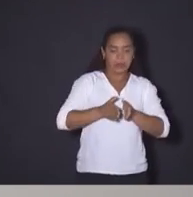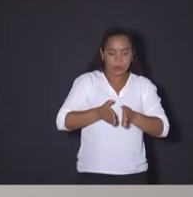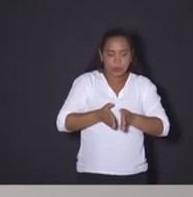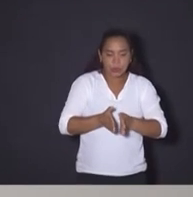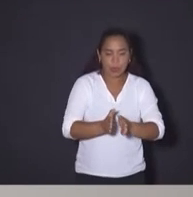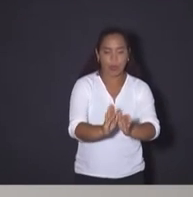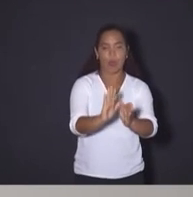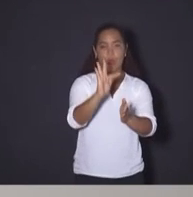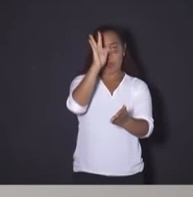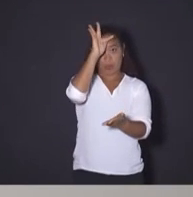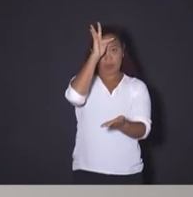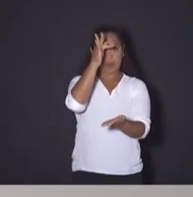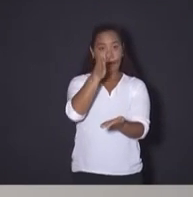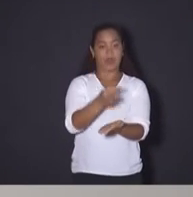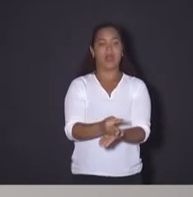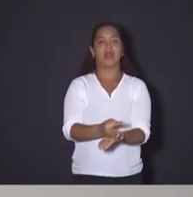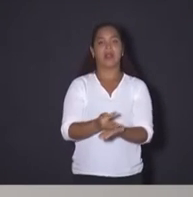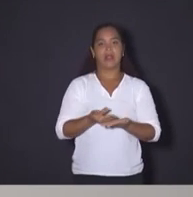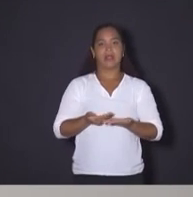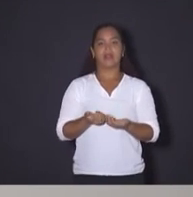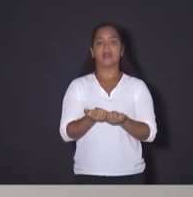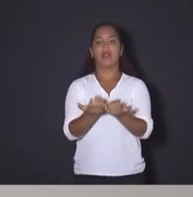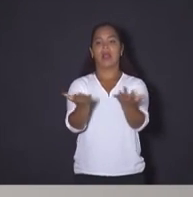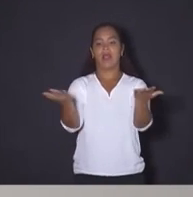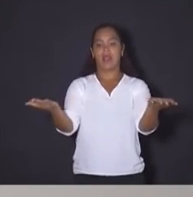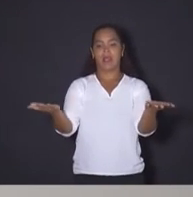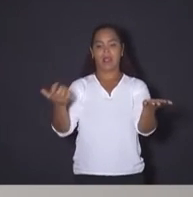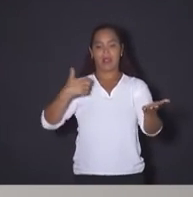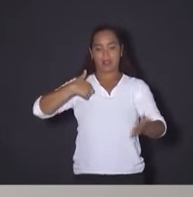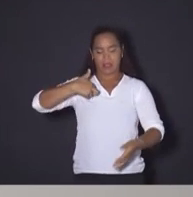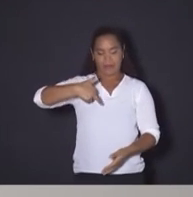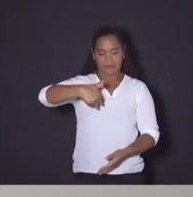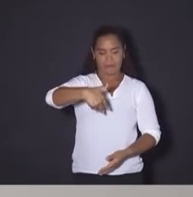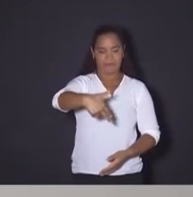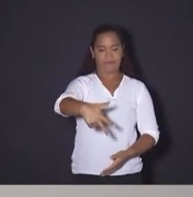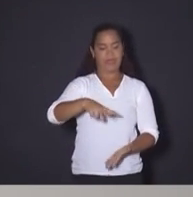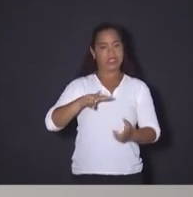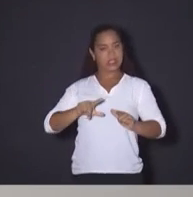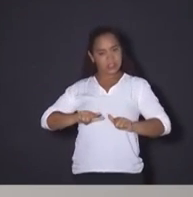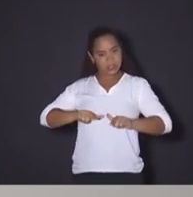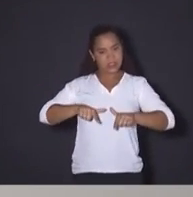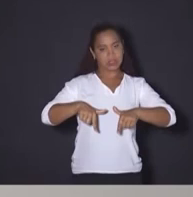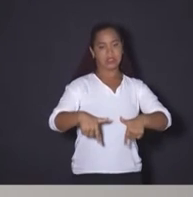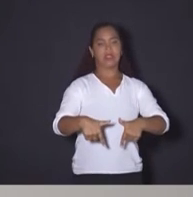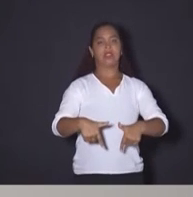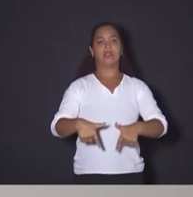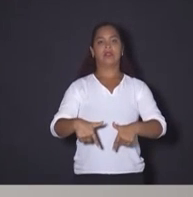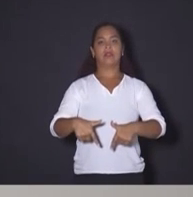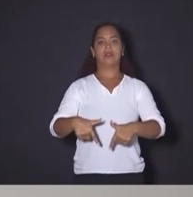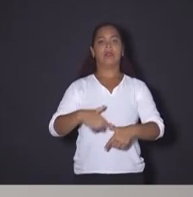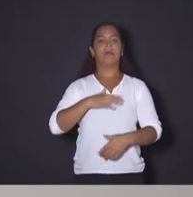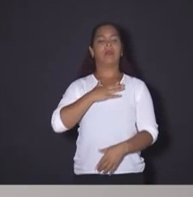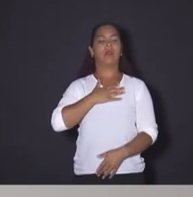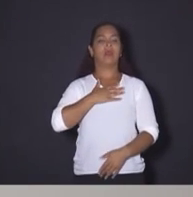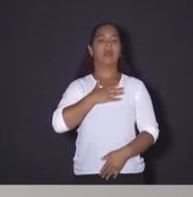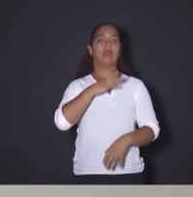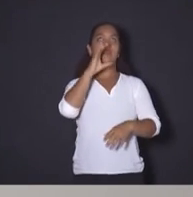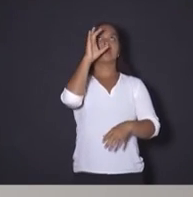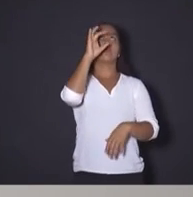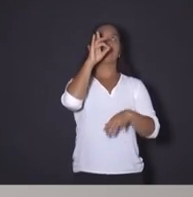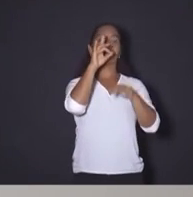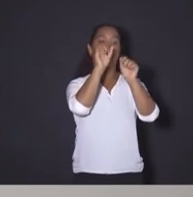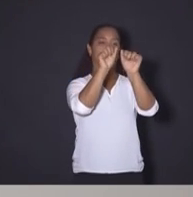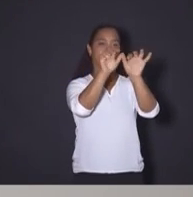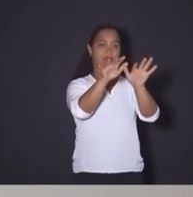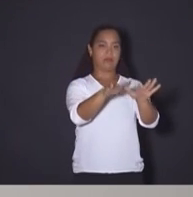mais um passo na geladeira quando a gente passa enfrentando o esgoto ea chuva e ela diz minha filha deus que ele deu uma boa